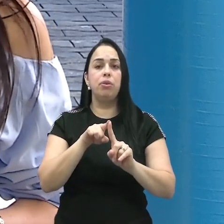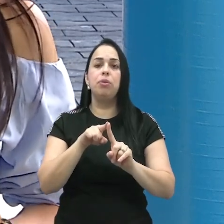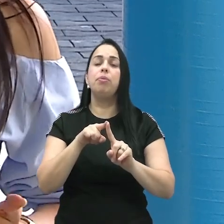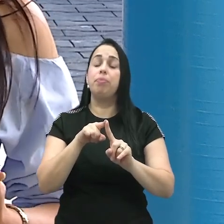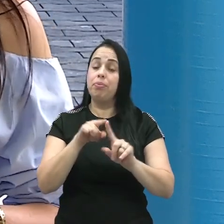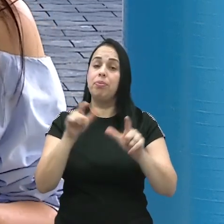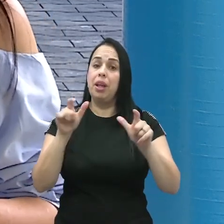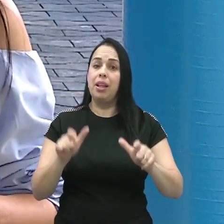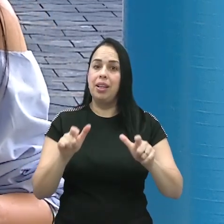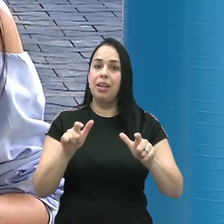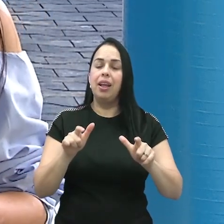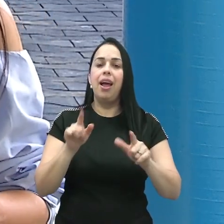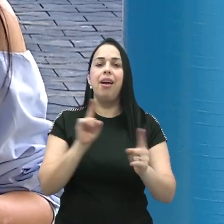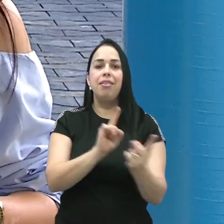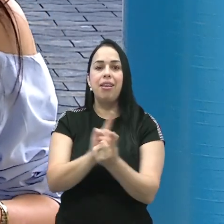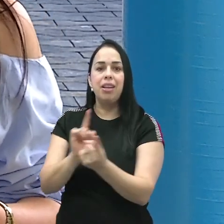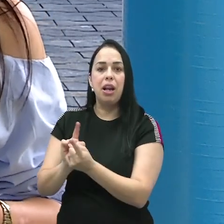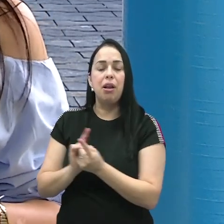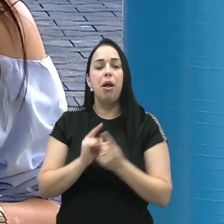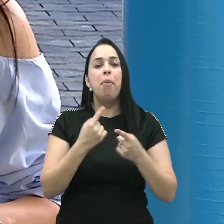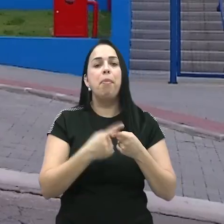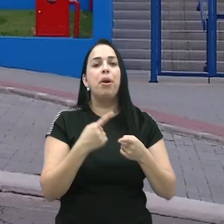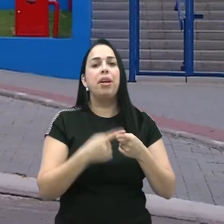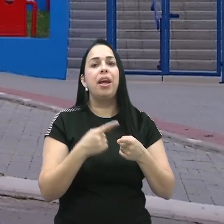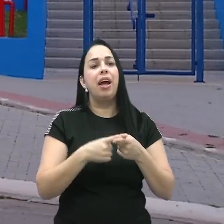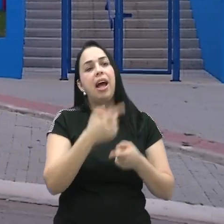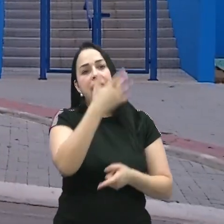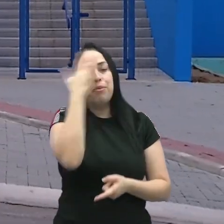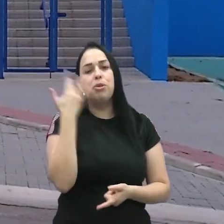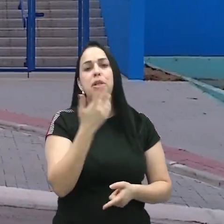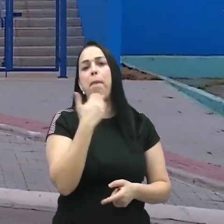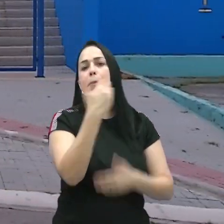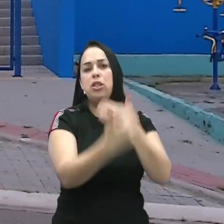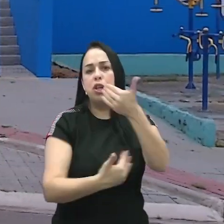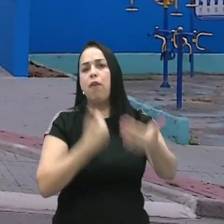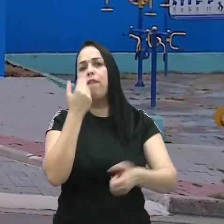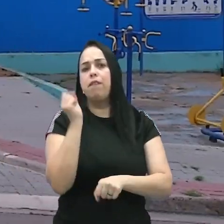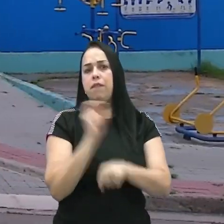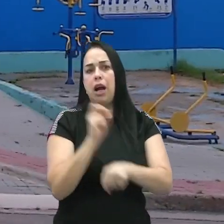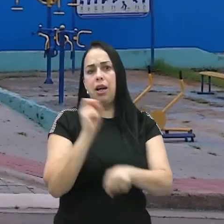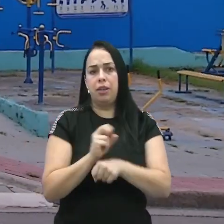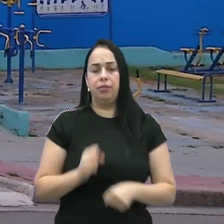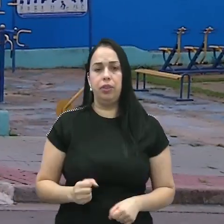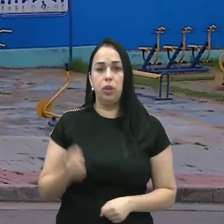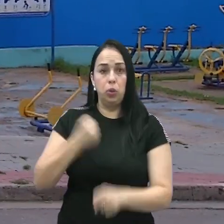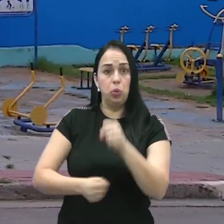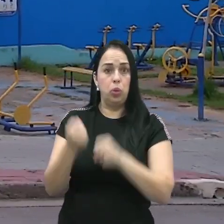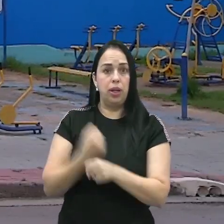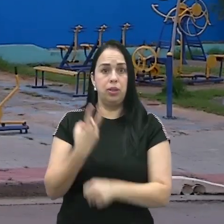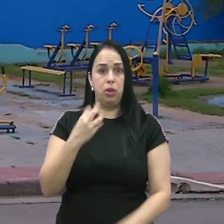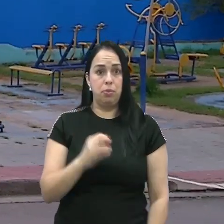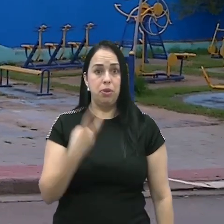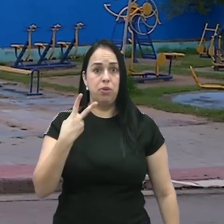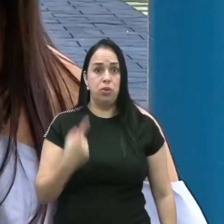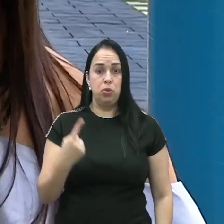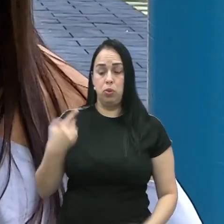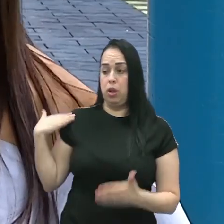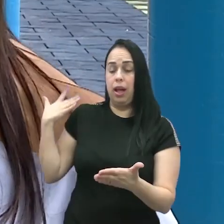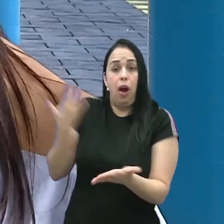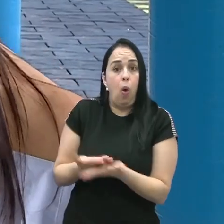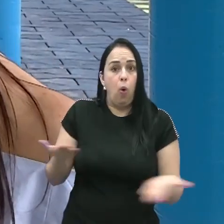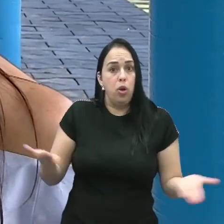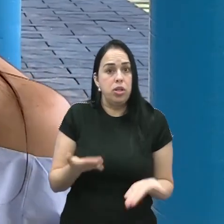que o principal objetivo do novo centro de educação é atender a crescente demanda por uma vaga na educação infantil da cidade.